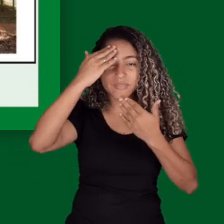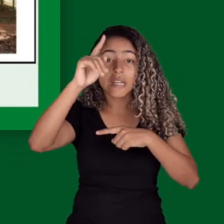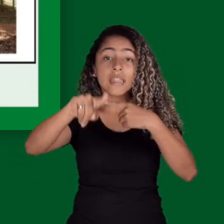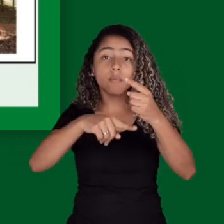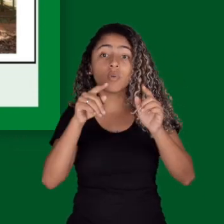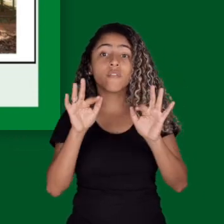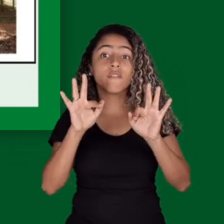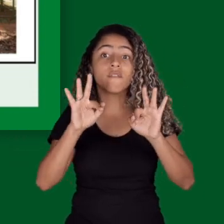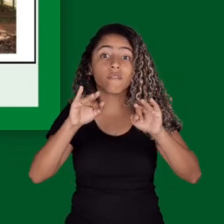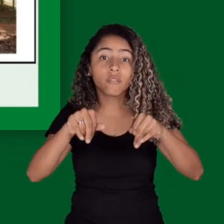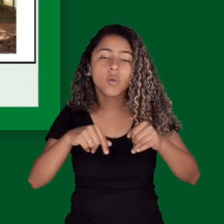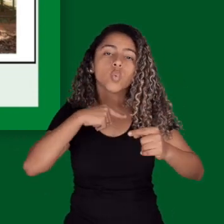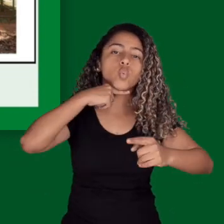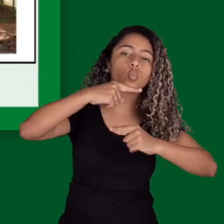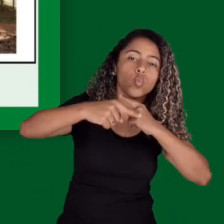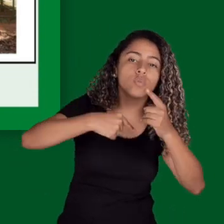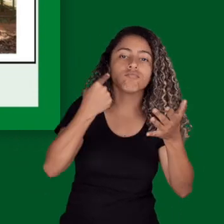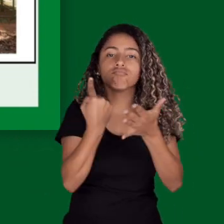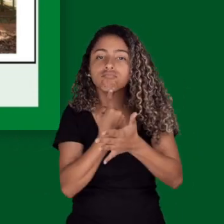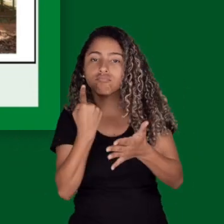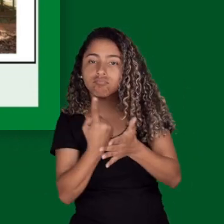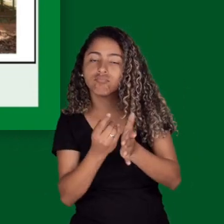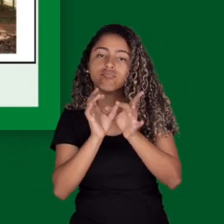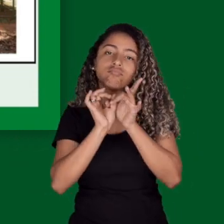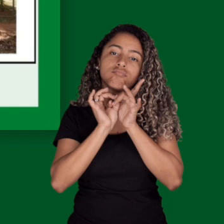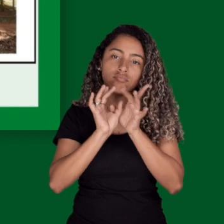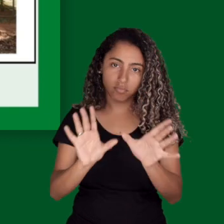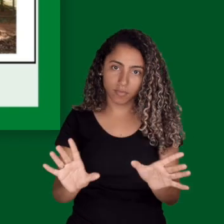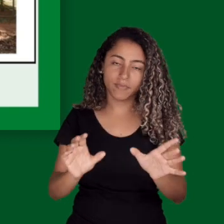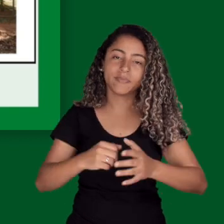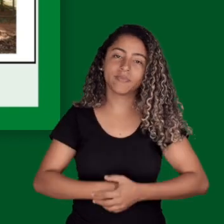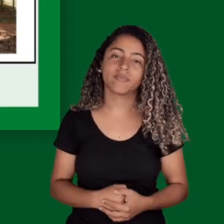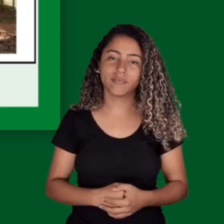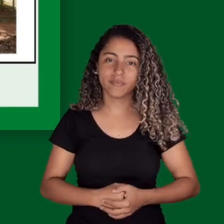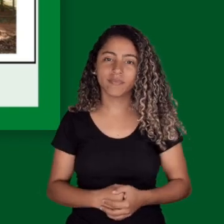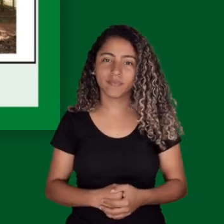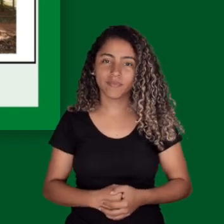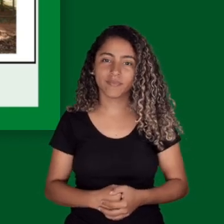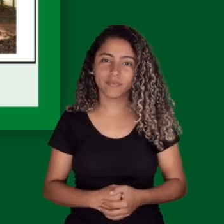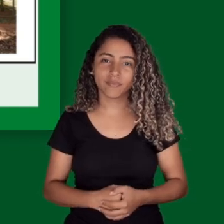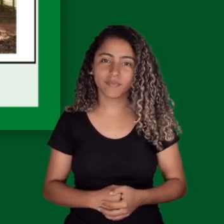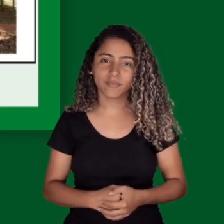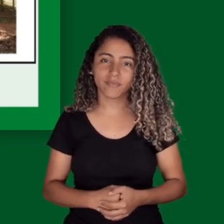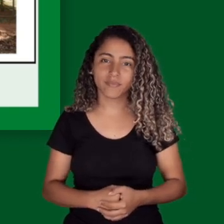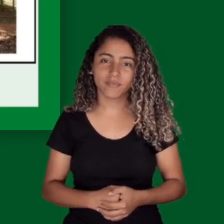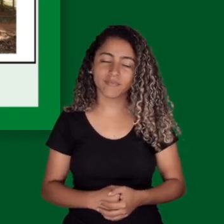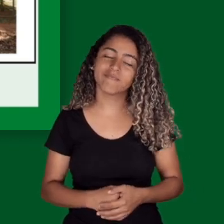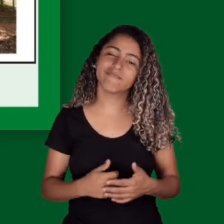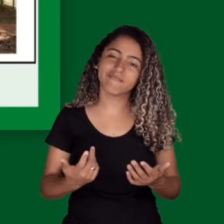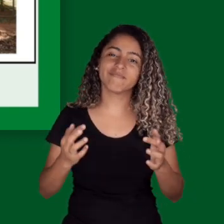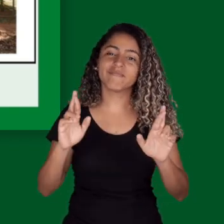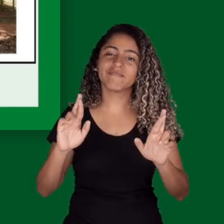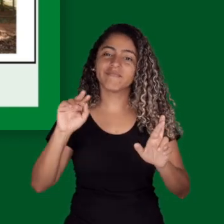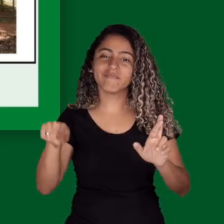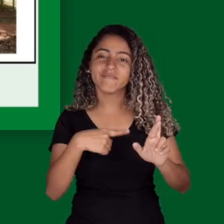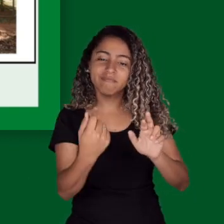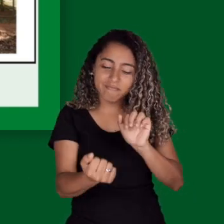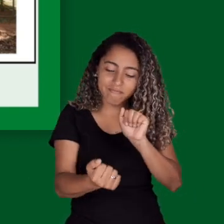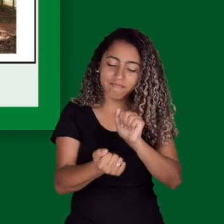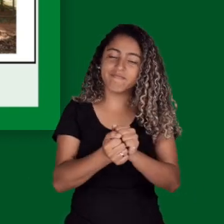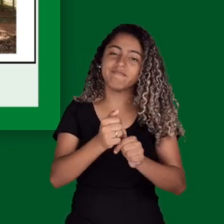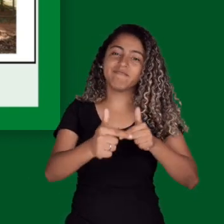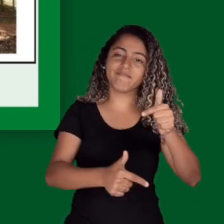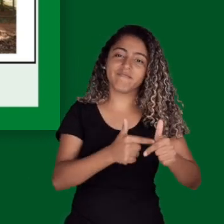uma sessão para tirar dúvidas ao final da apresentação e que a gente possa trabalhar em